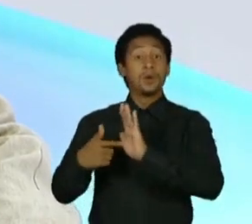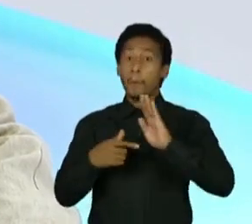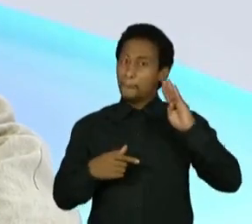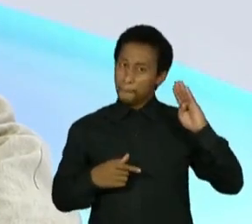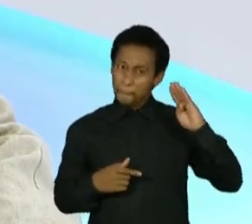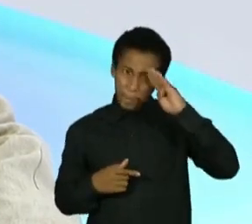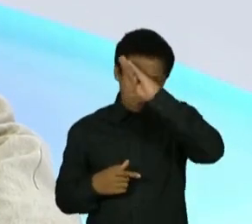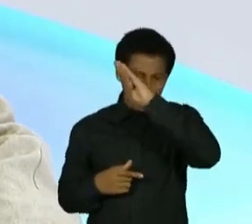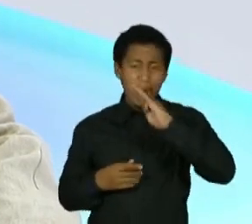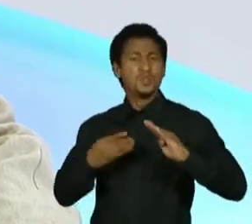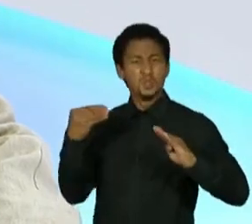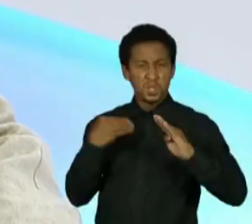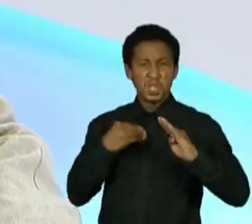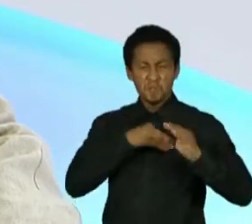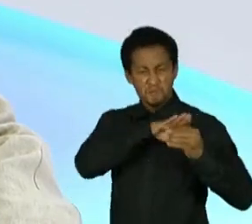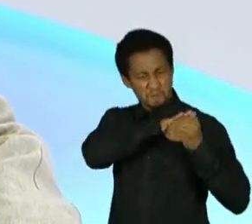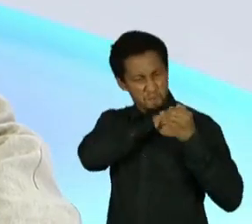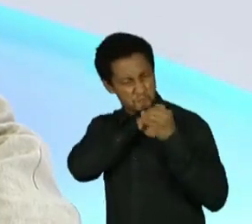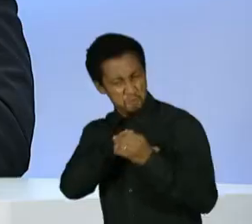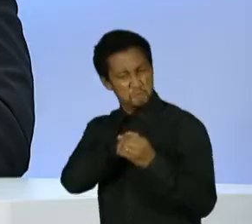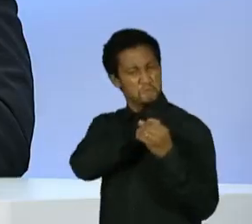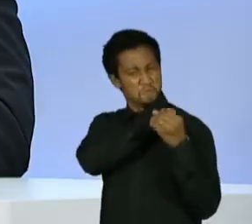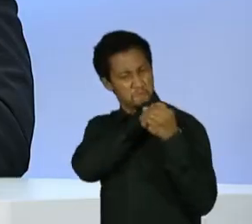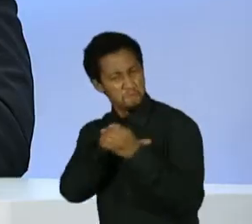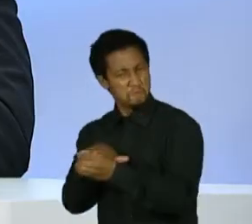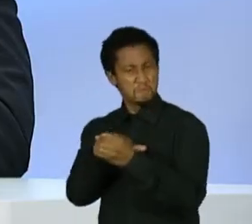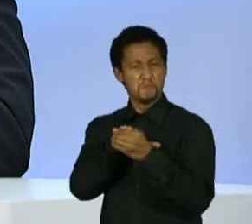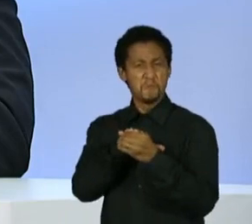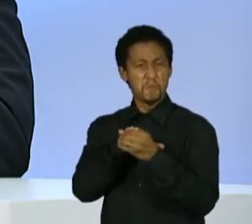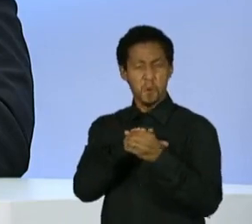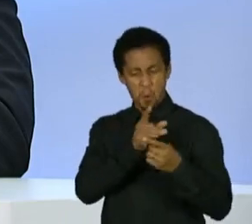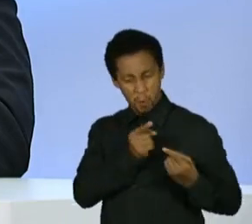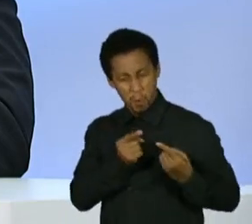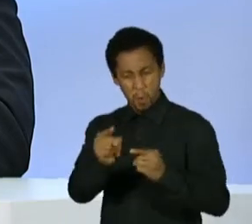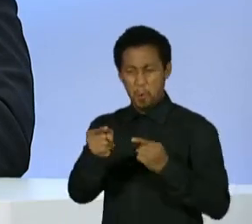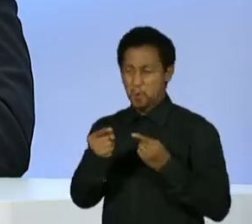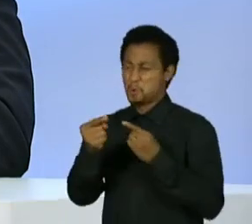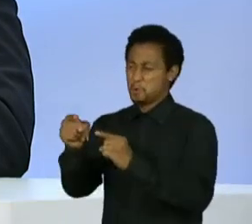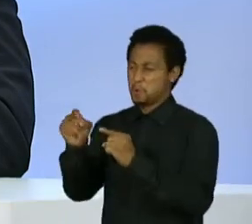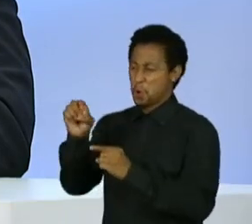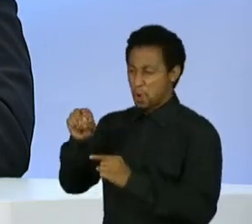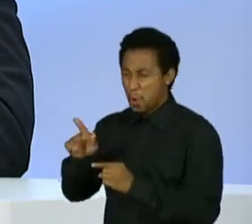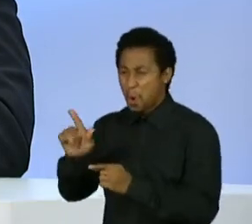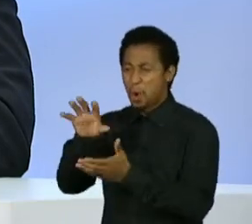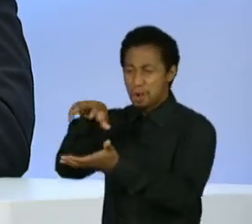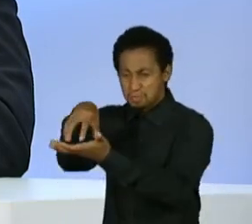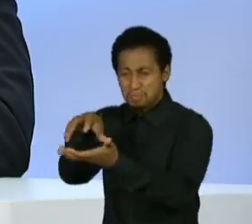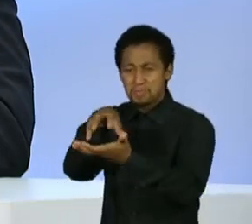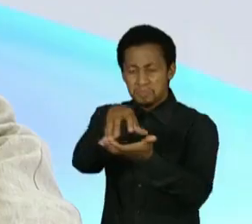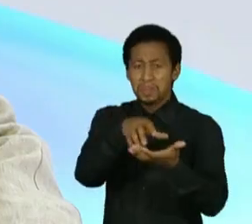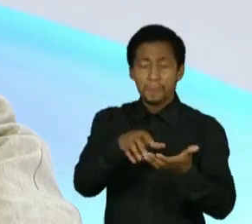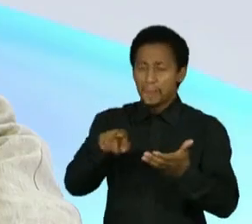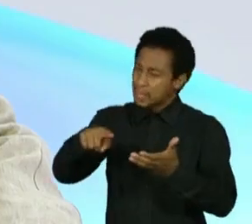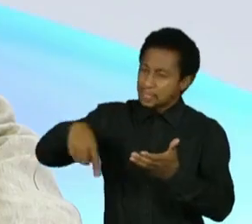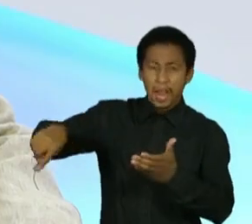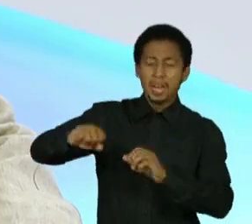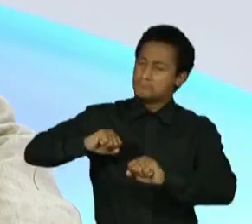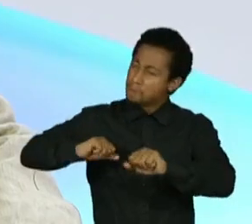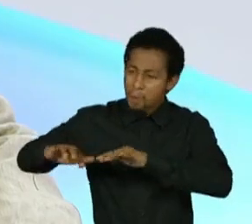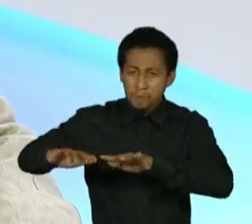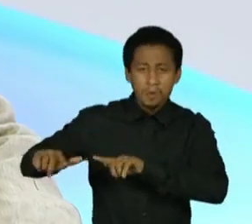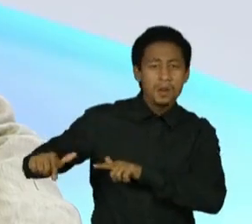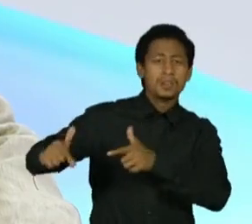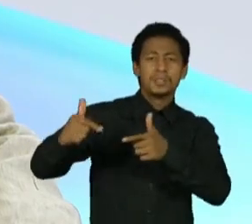tentar diminuir o atacar as nossas instituições Mas elas reagiram o congresso